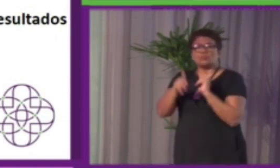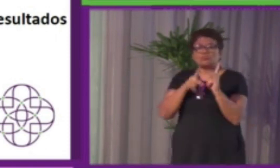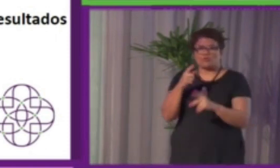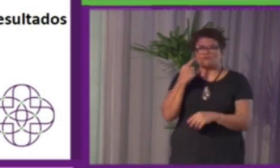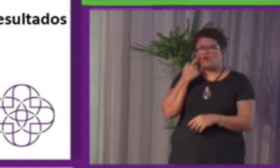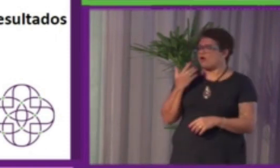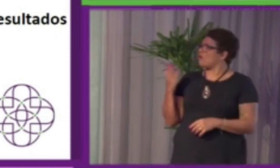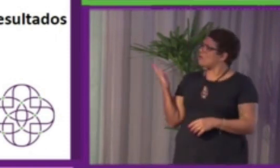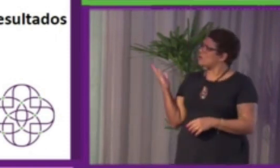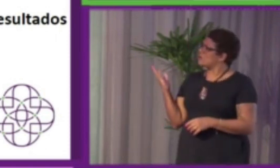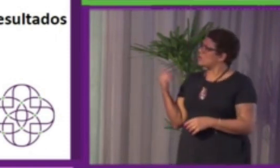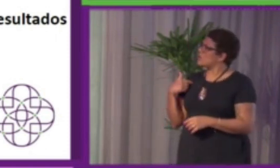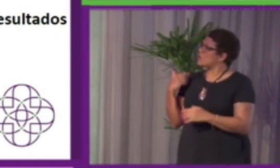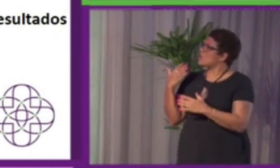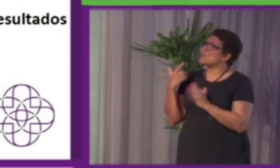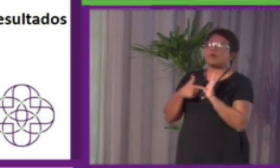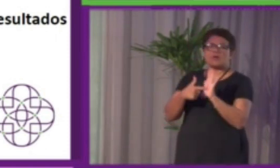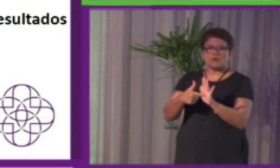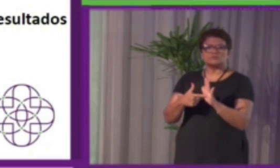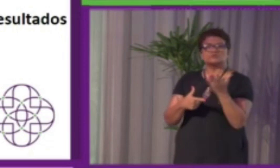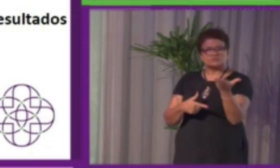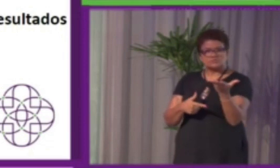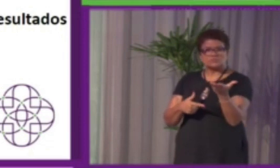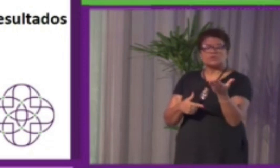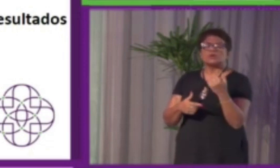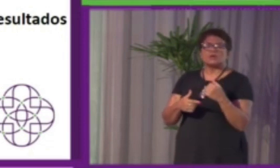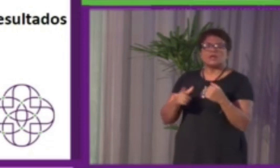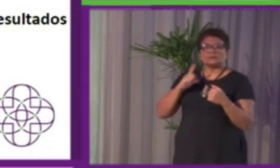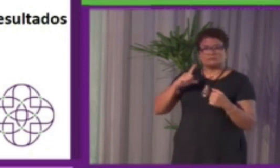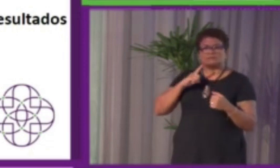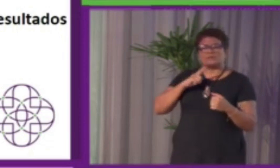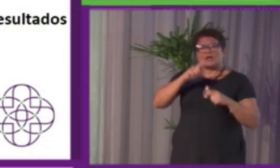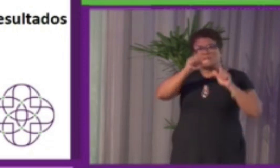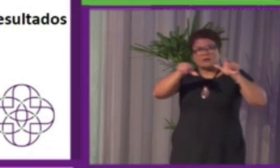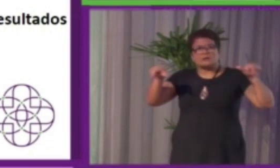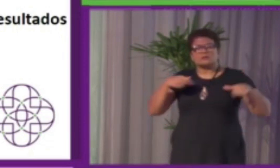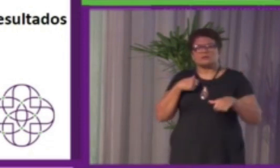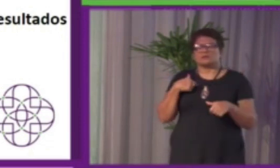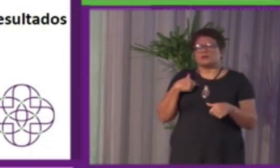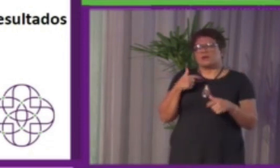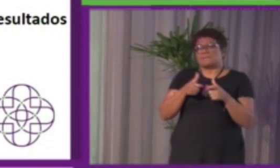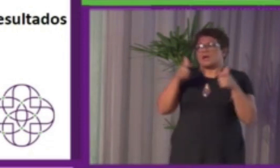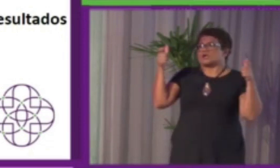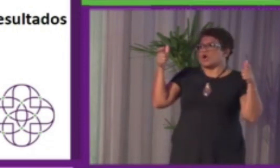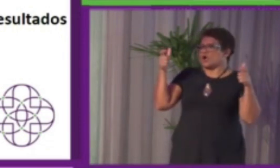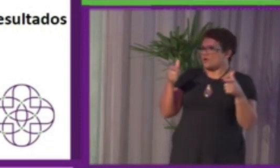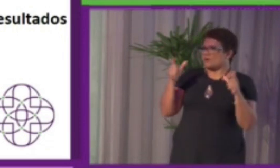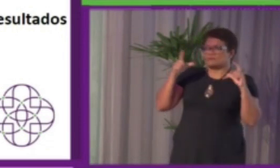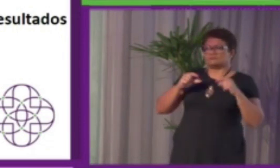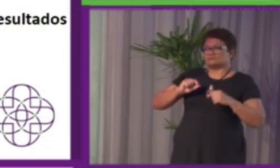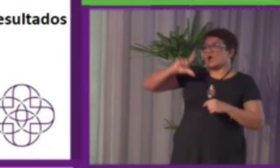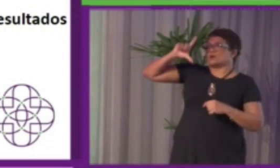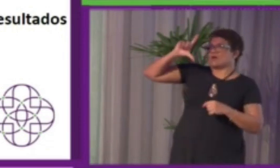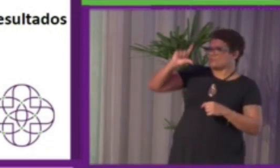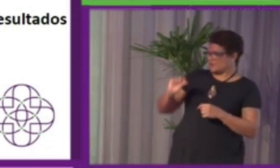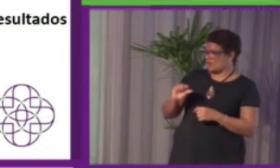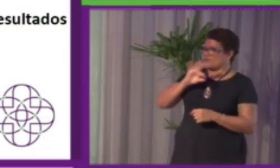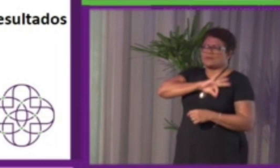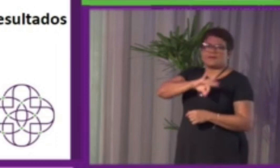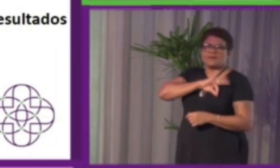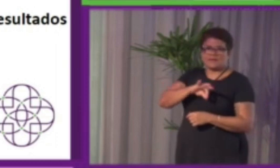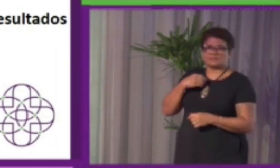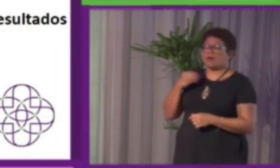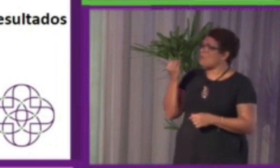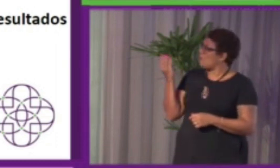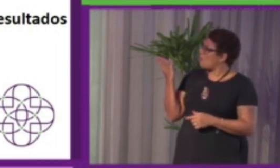mostro para vocês dos indivíduos com menor renda para os indivíduos com maior renda, como é que foi o número de query